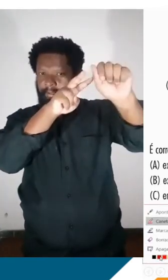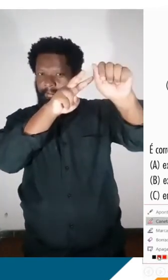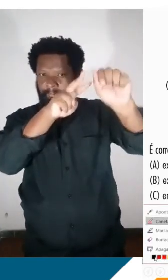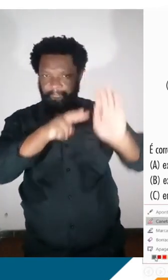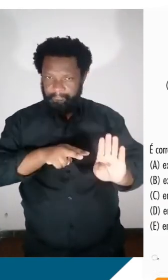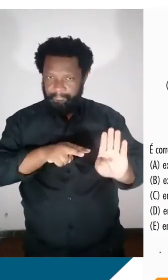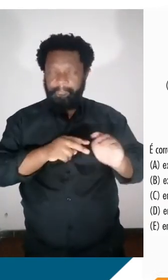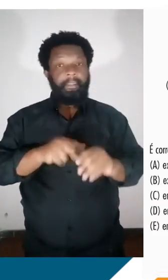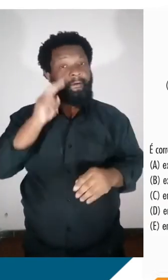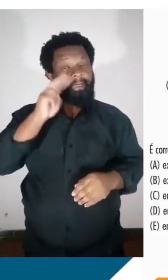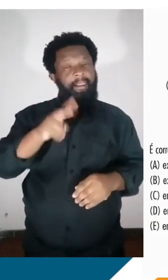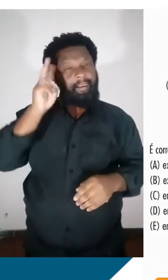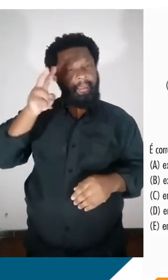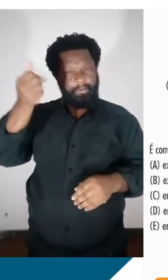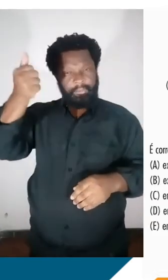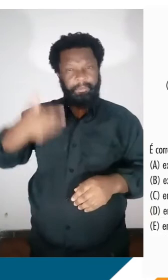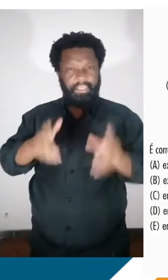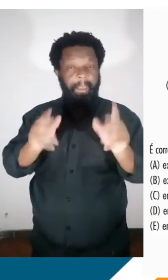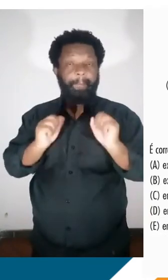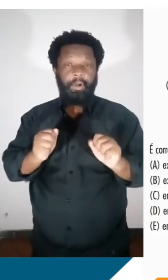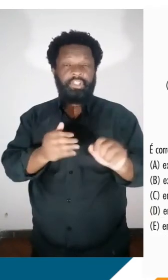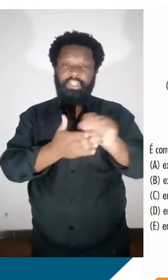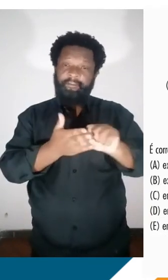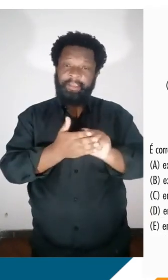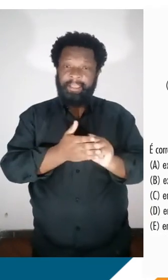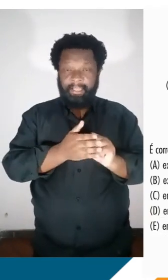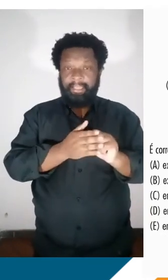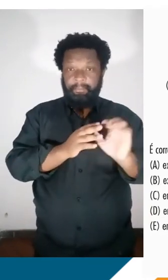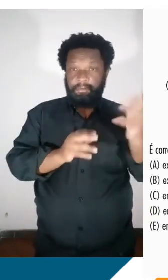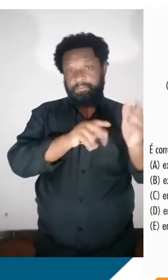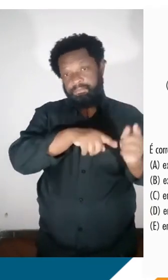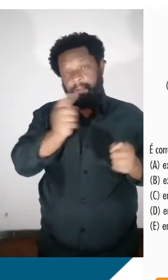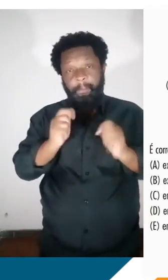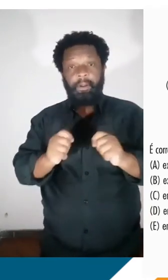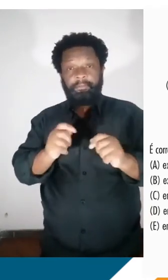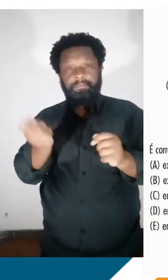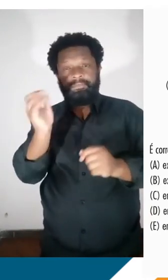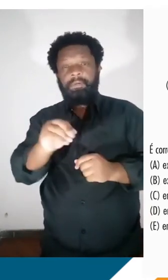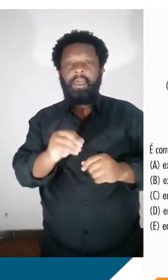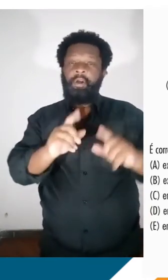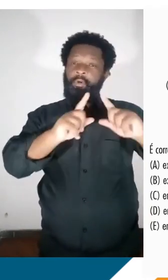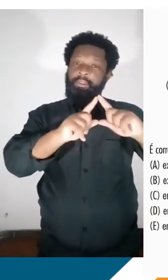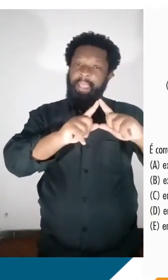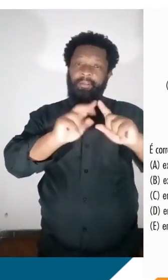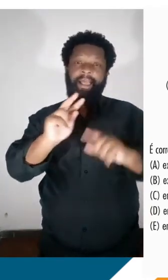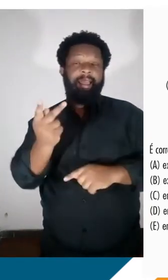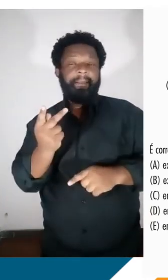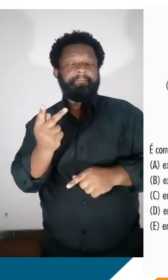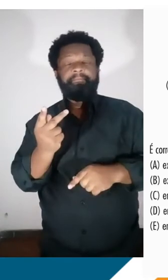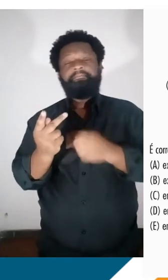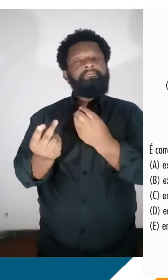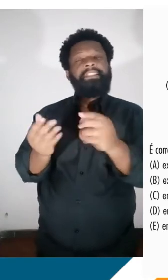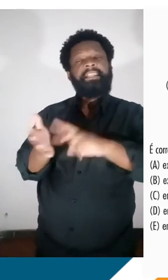que eu falei que a gente pode escrever do lado da reação o ΔH dela? E o que quer dizer esse ΔH do